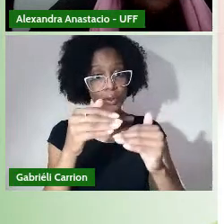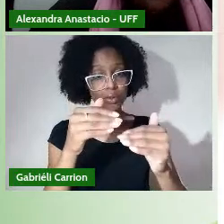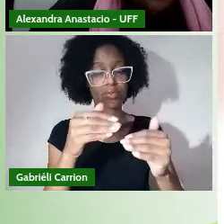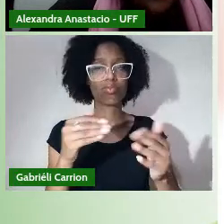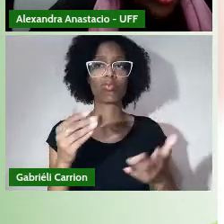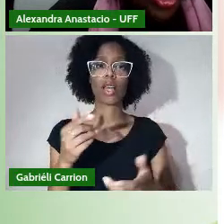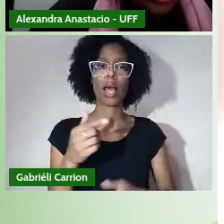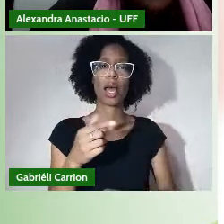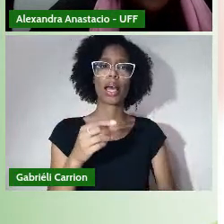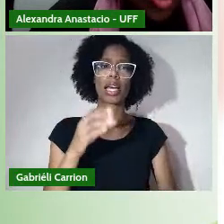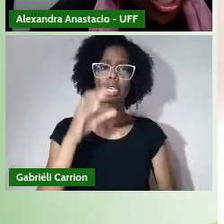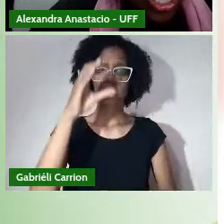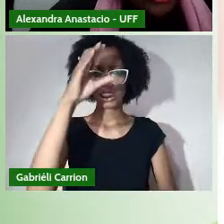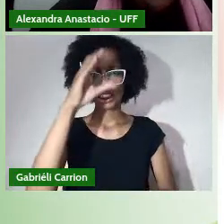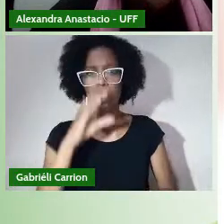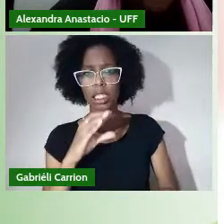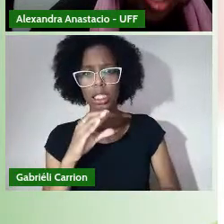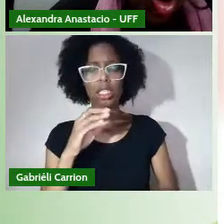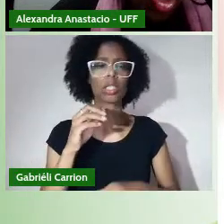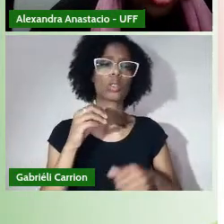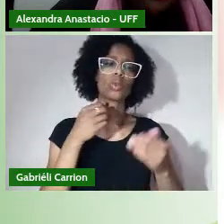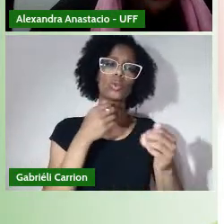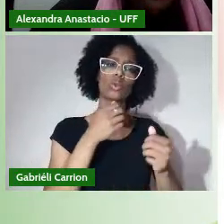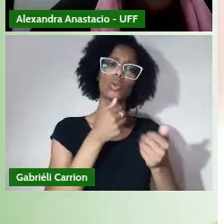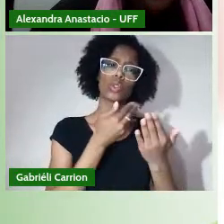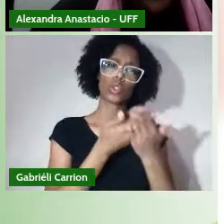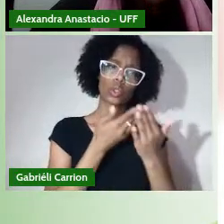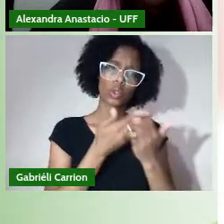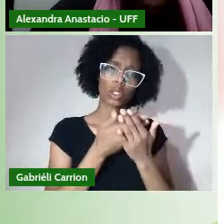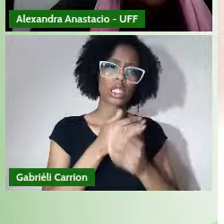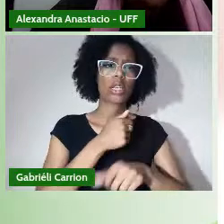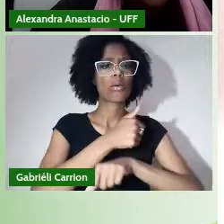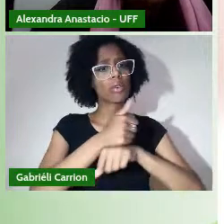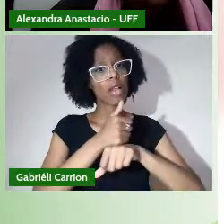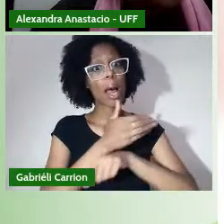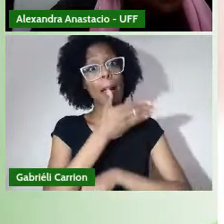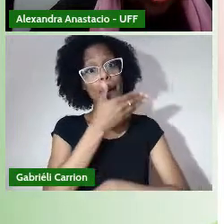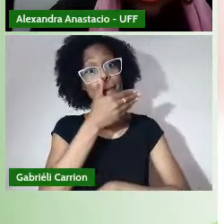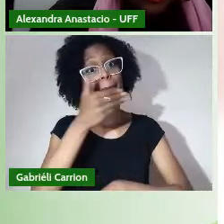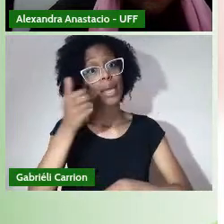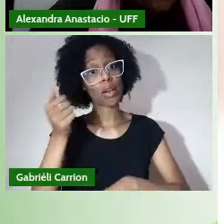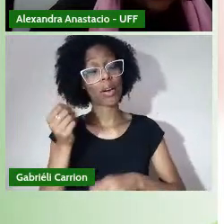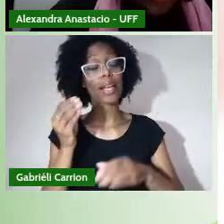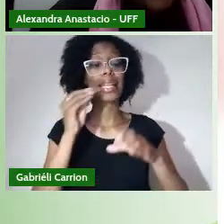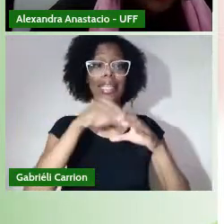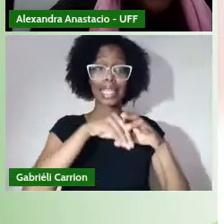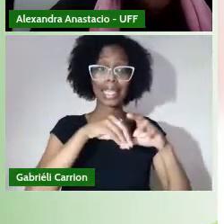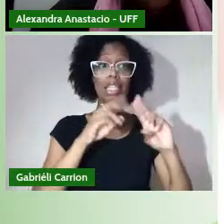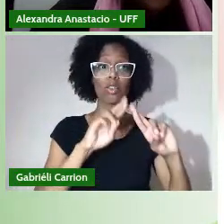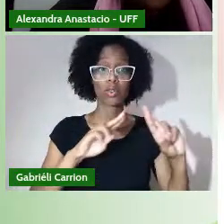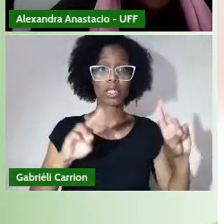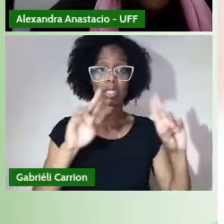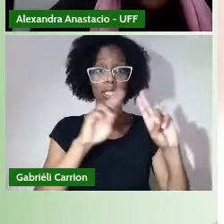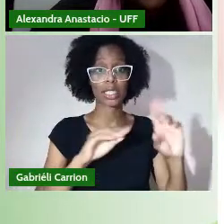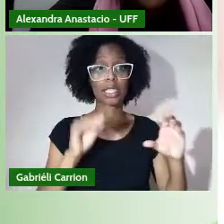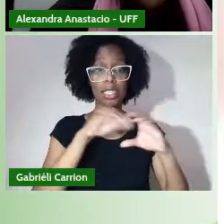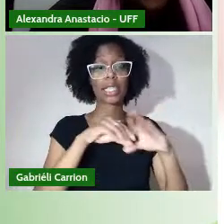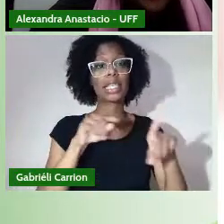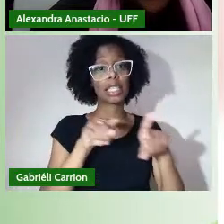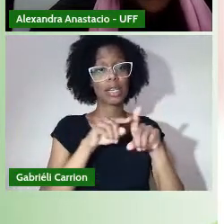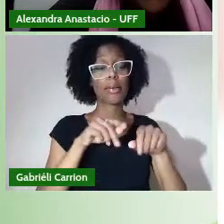cidadãos, estudantes, profissionais melhores dentro da universidade, e para contribuir com o desenvolvimento do